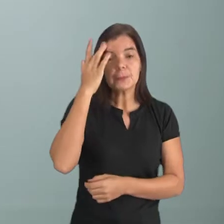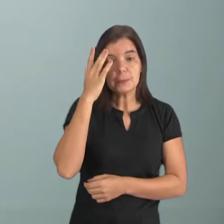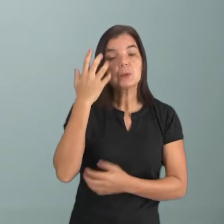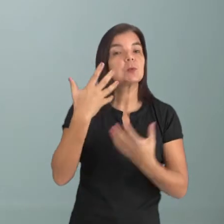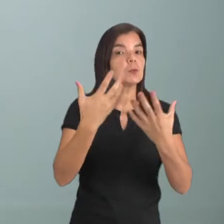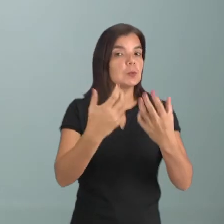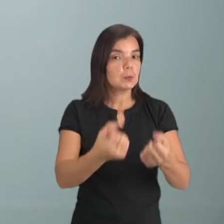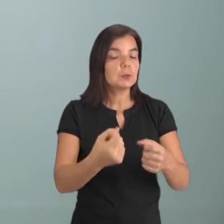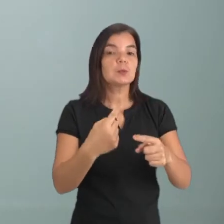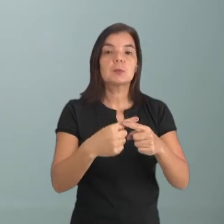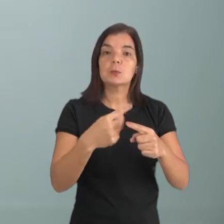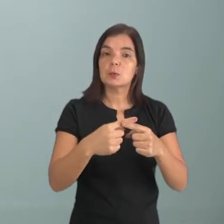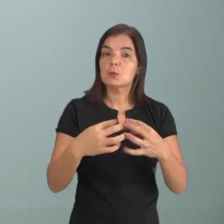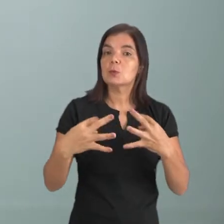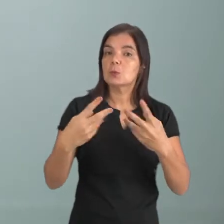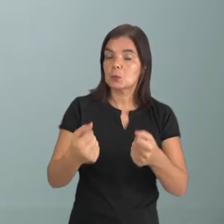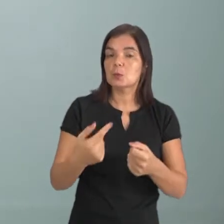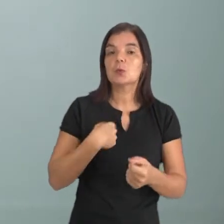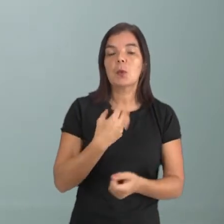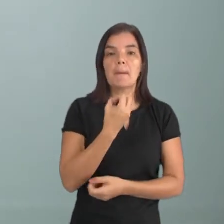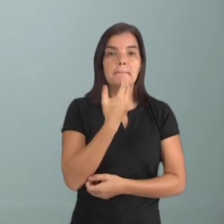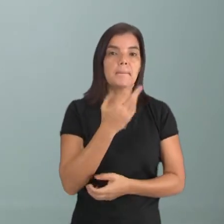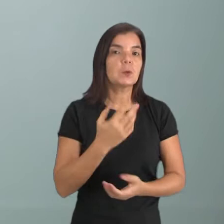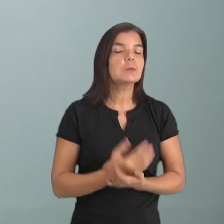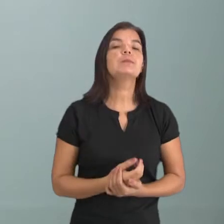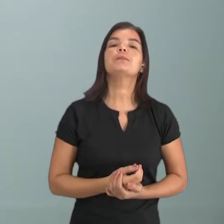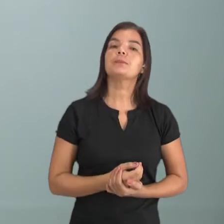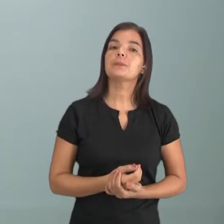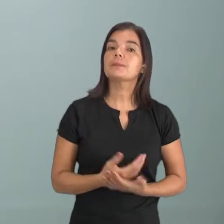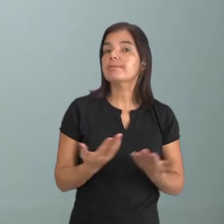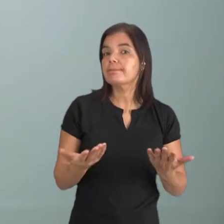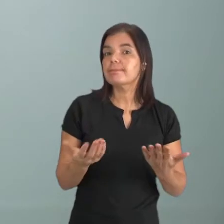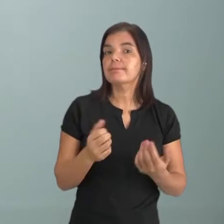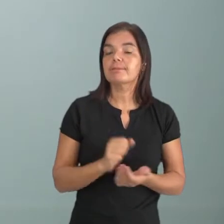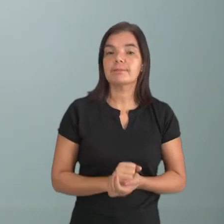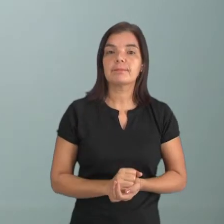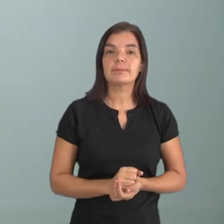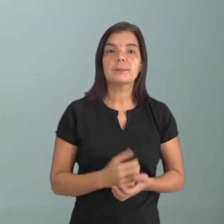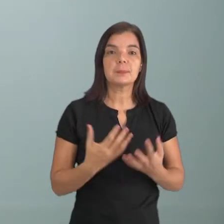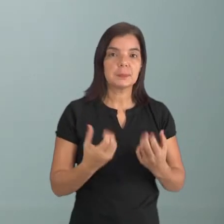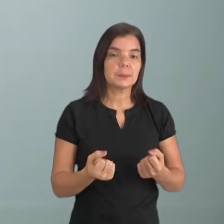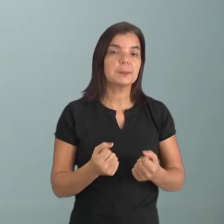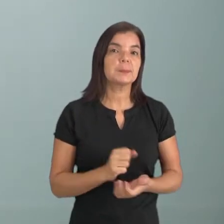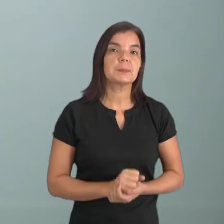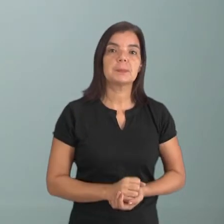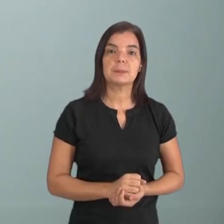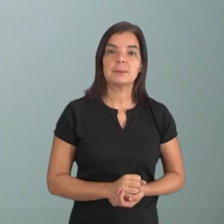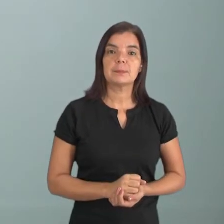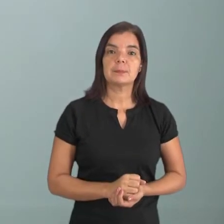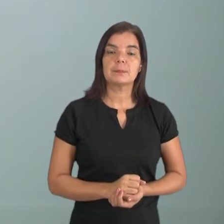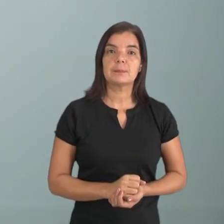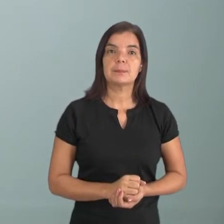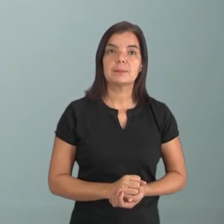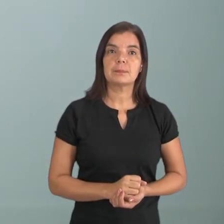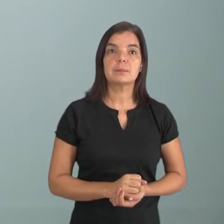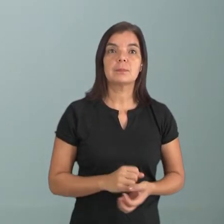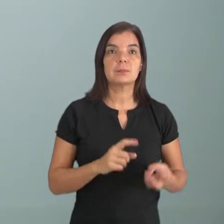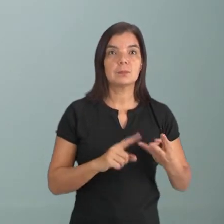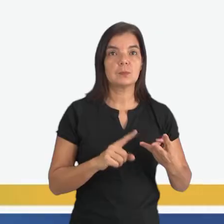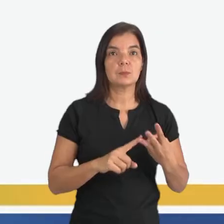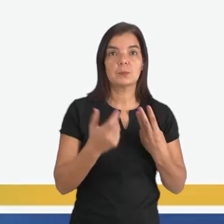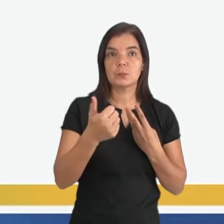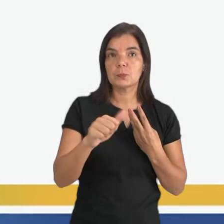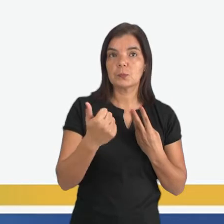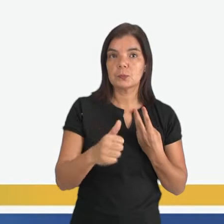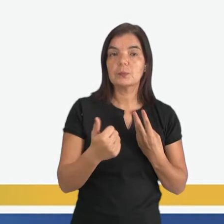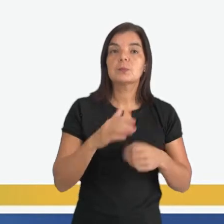que é aceito por todo mundo, aquilo que é louvável, aquilo que é bem aceito. Né? Então, no item 3,